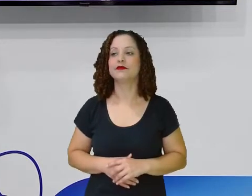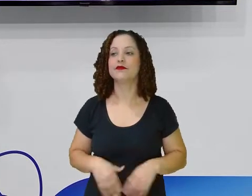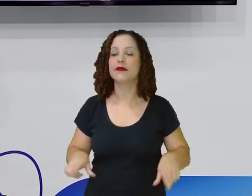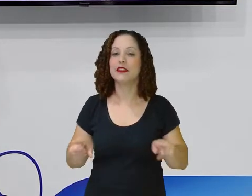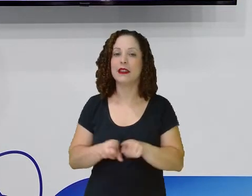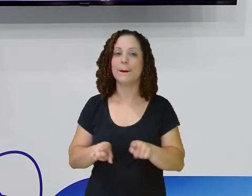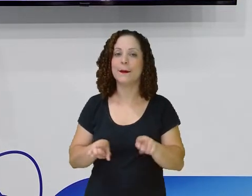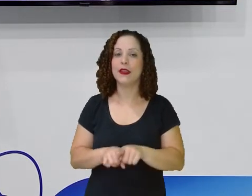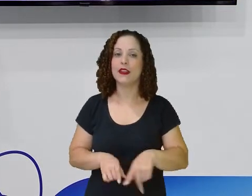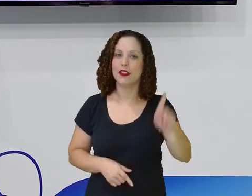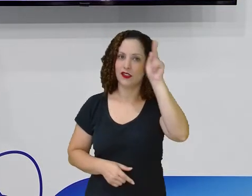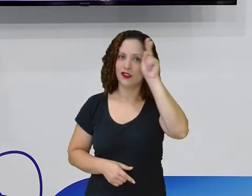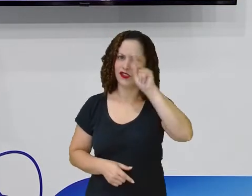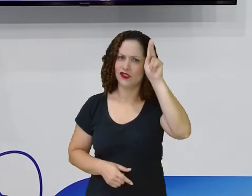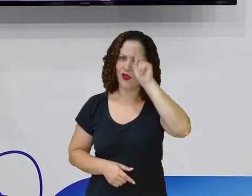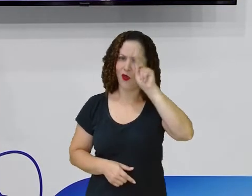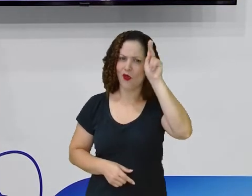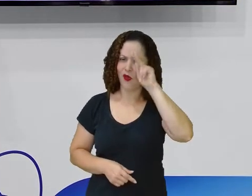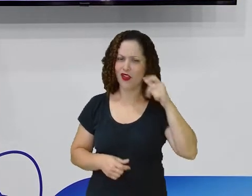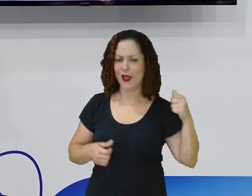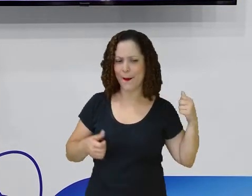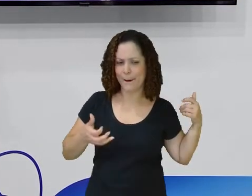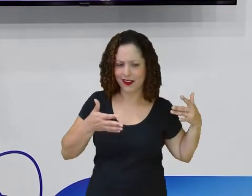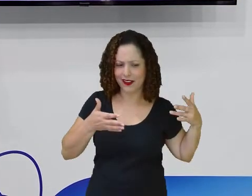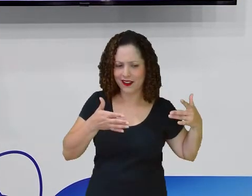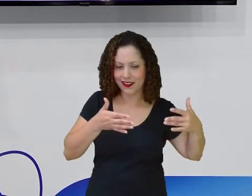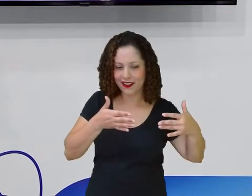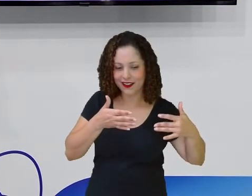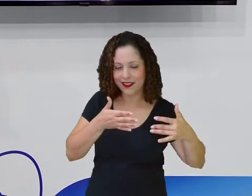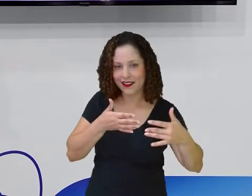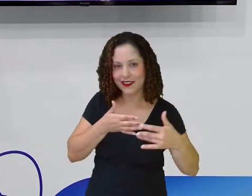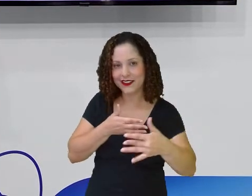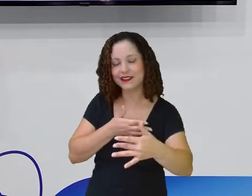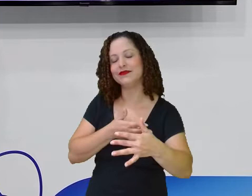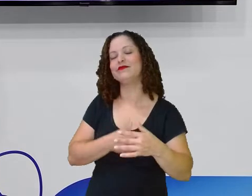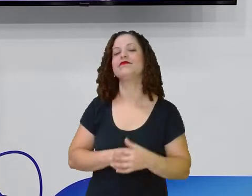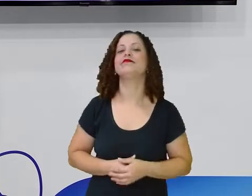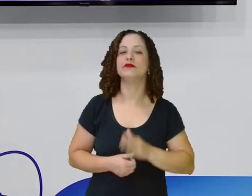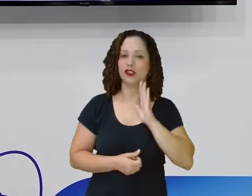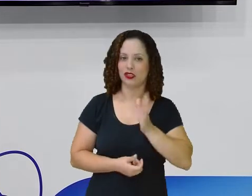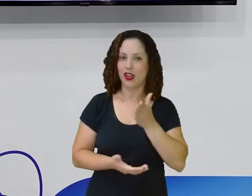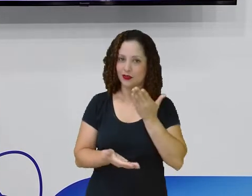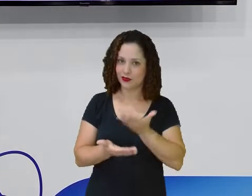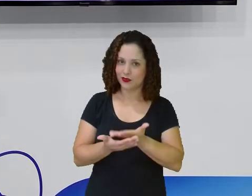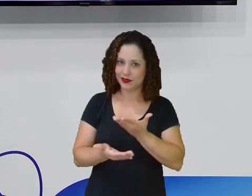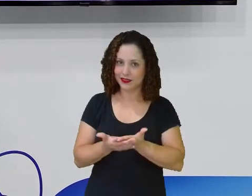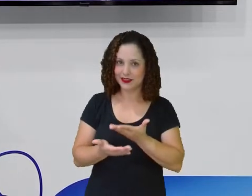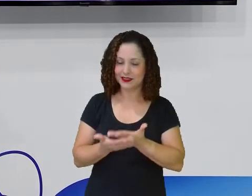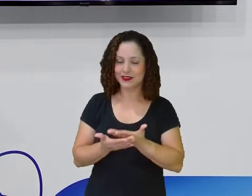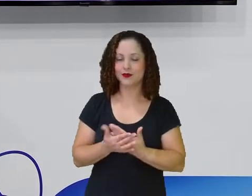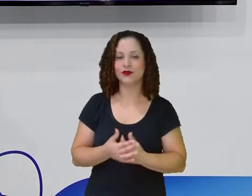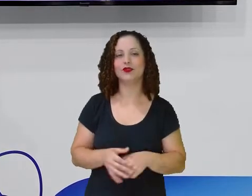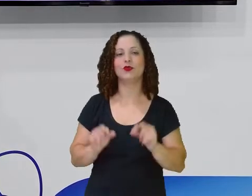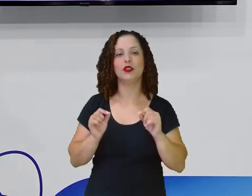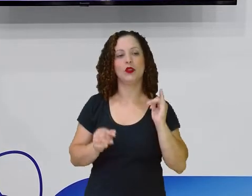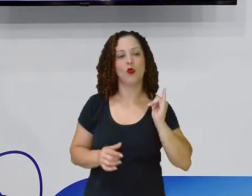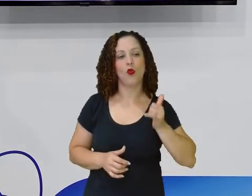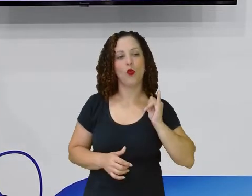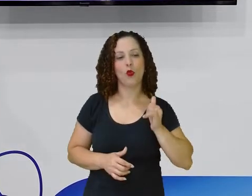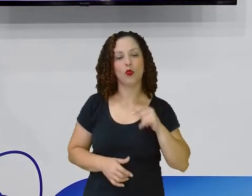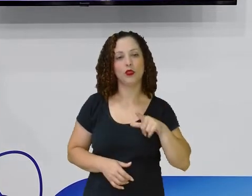o desfecho. Lembram o que é o desfecho quinto ano? Nós trabalhamos bastante isso aqui. O conto, ele tem ali a